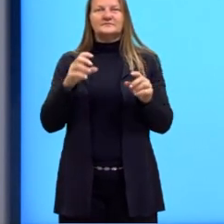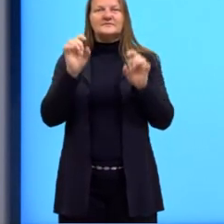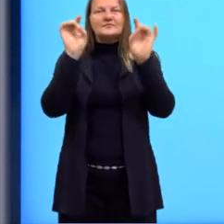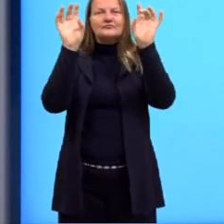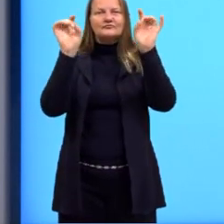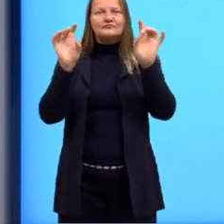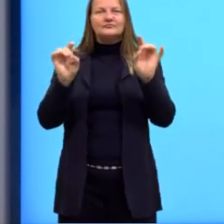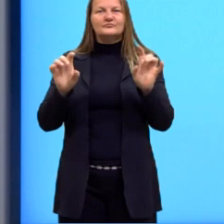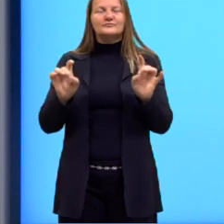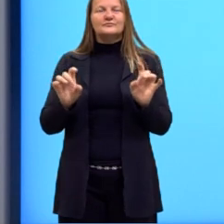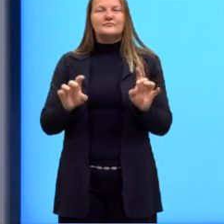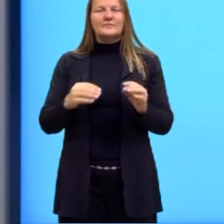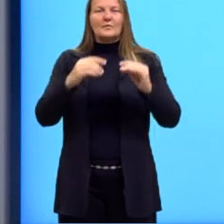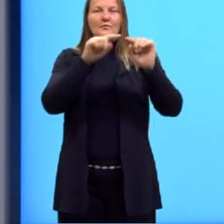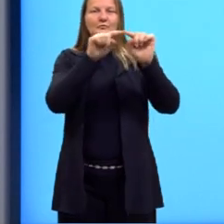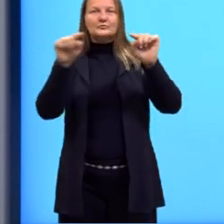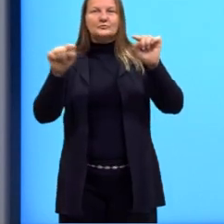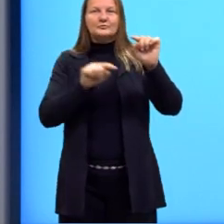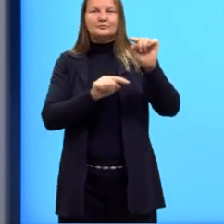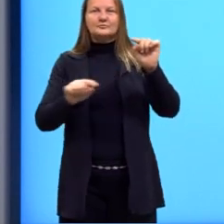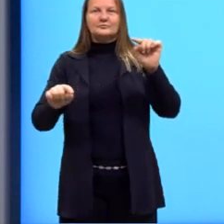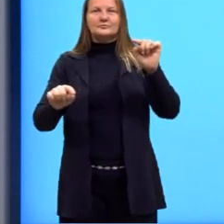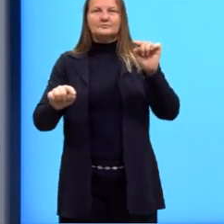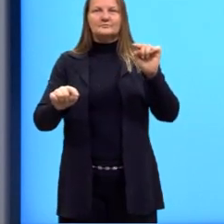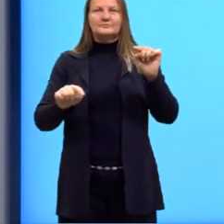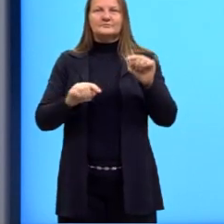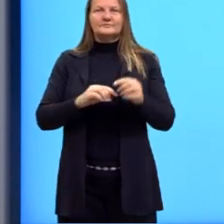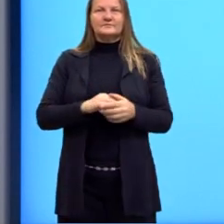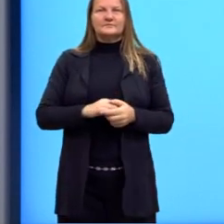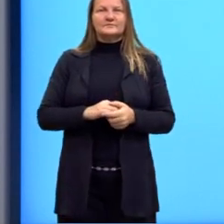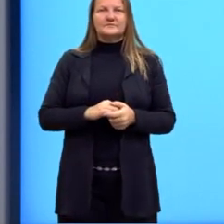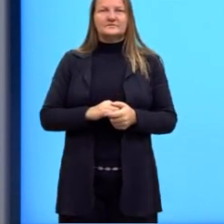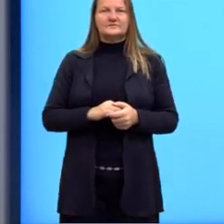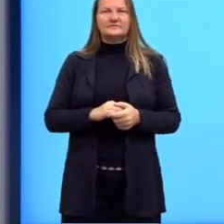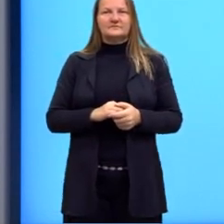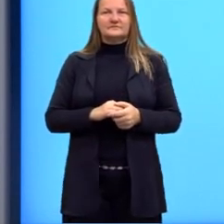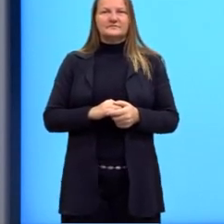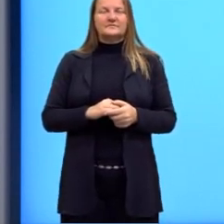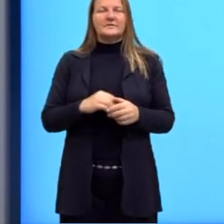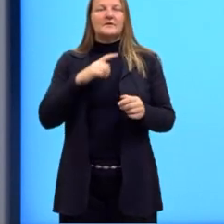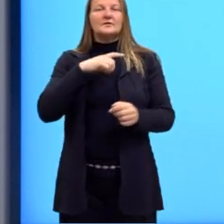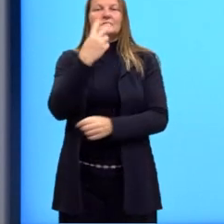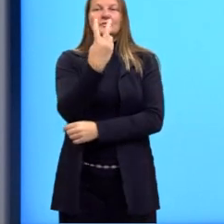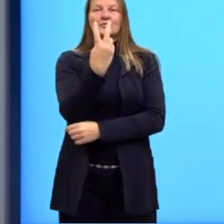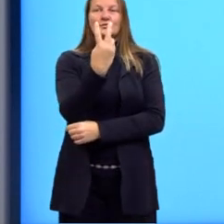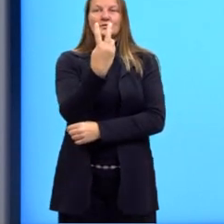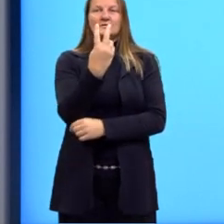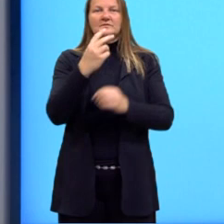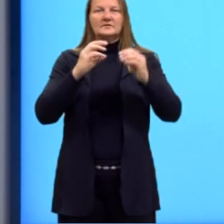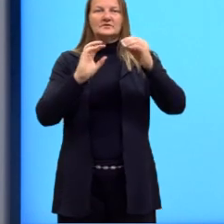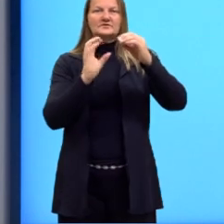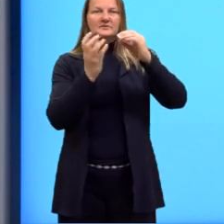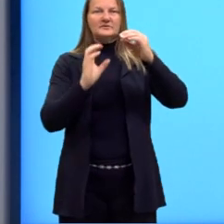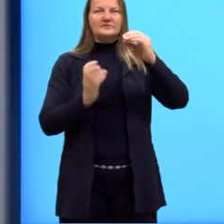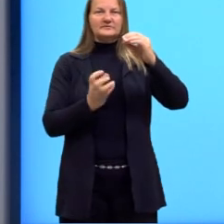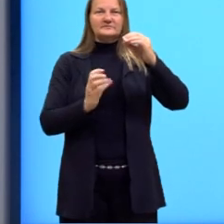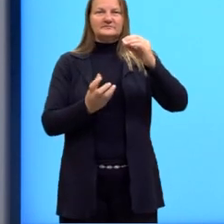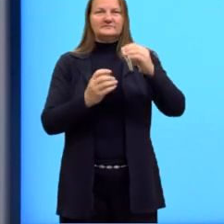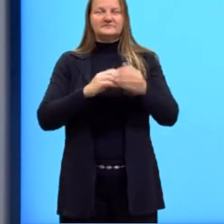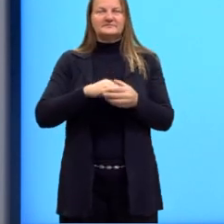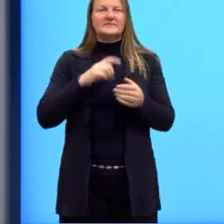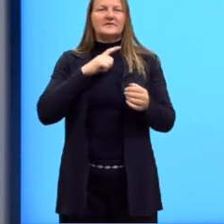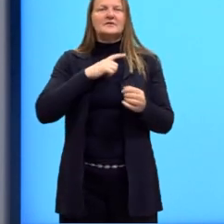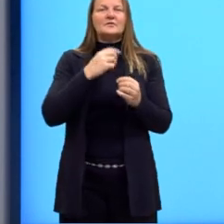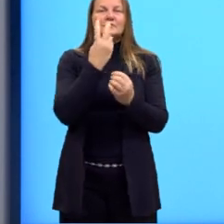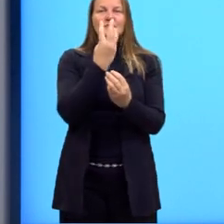especificamente né O que que é em paralelo então vejam que aqui nesse desenho né a gente tem só duas lâmpadas Tá mas é a mesma coisa né